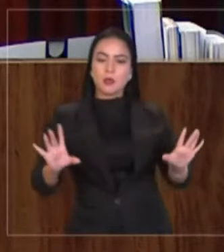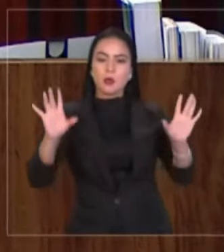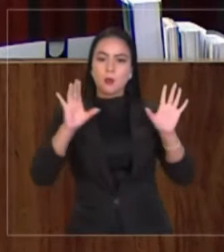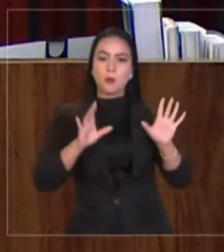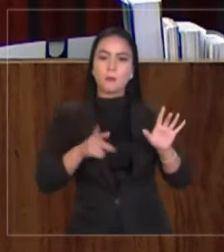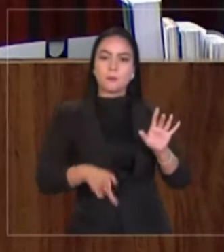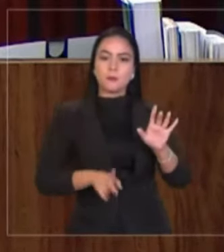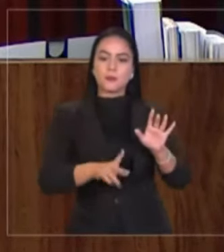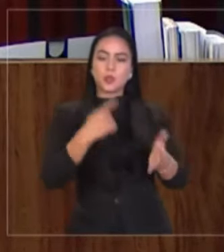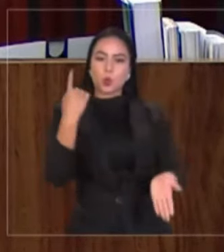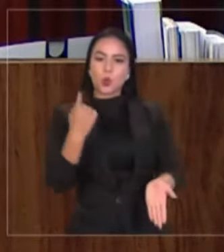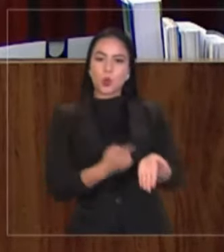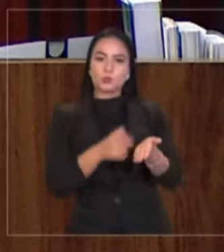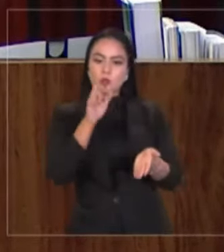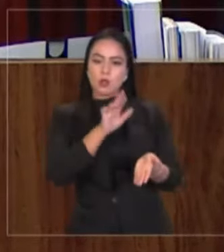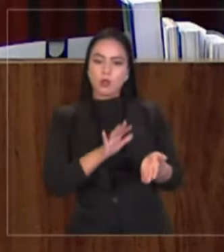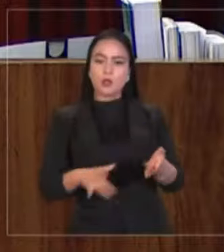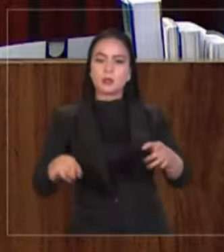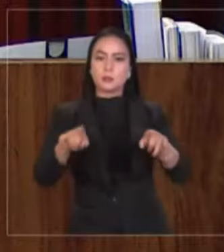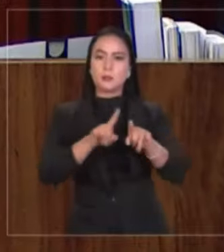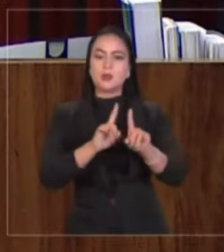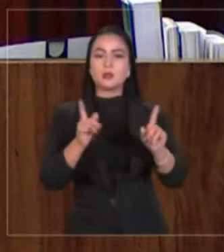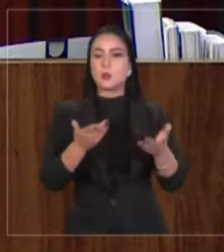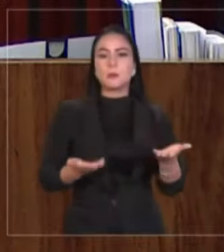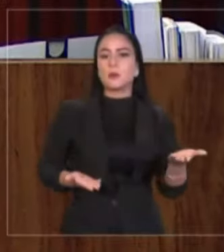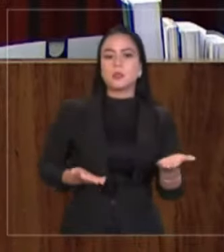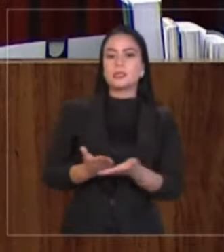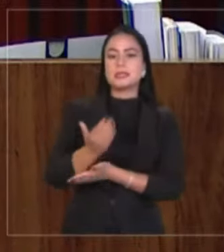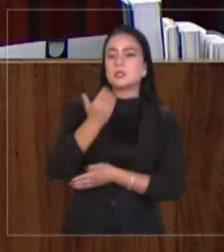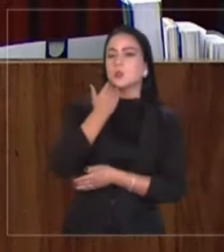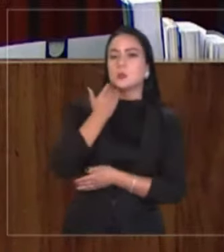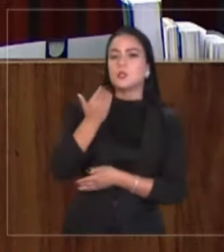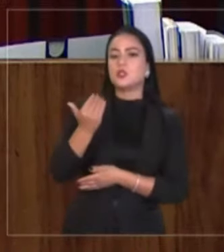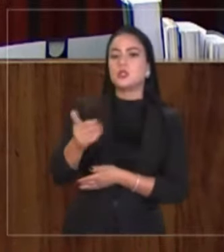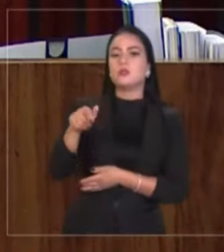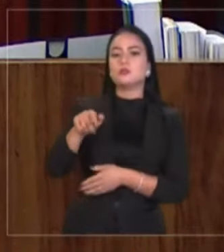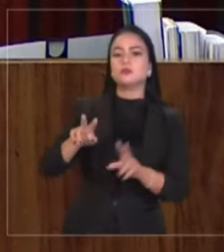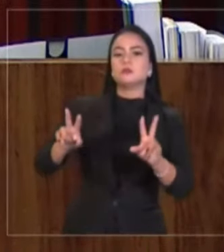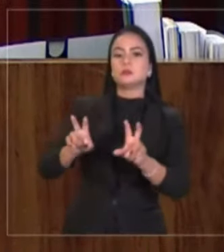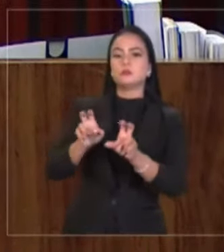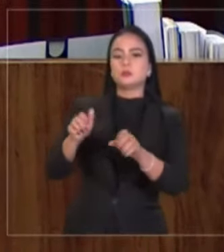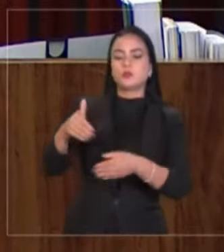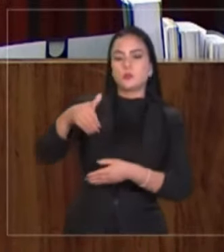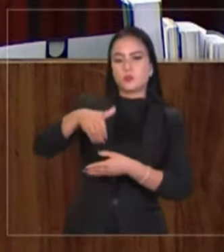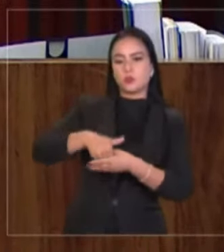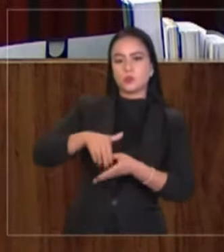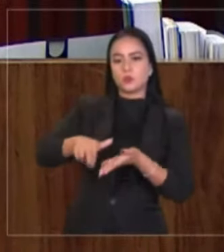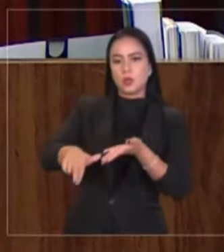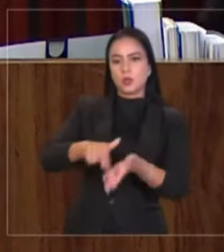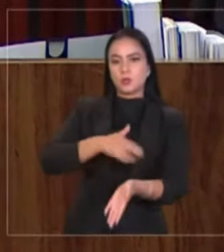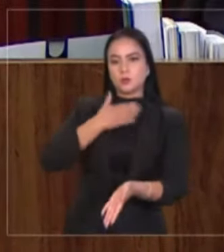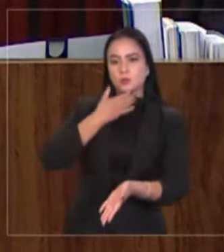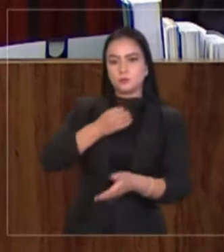os acó regionais e a improcedência dos pedidos nos termos do voto do relator agr